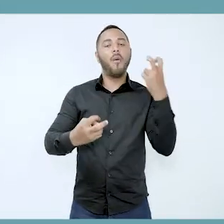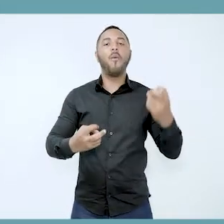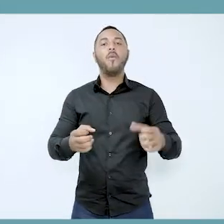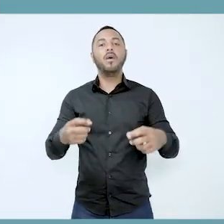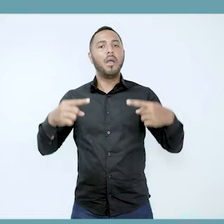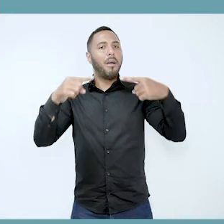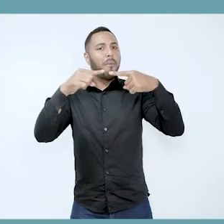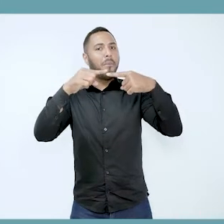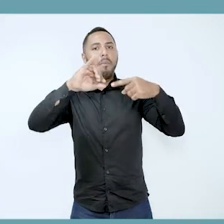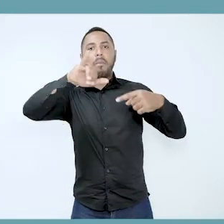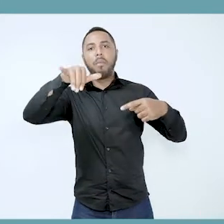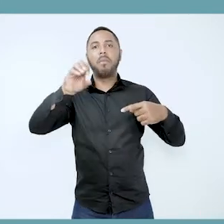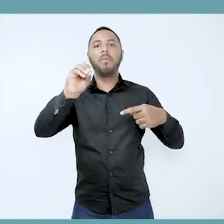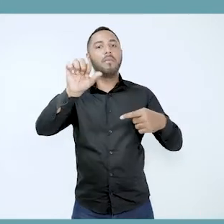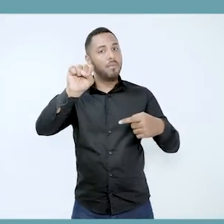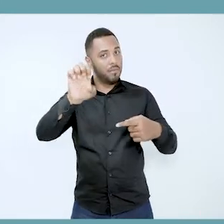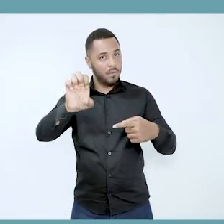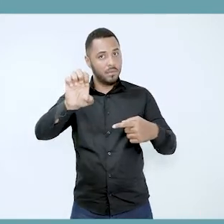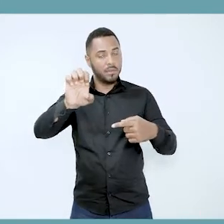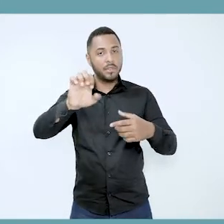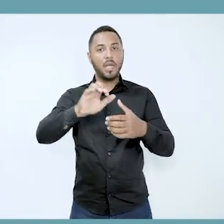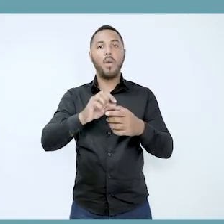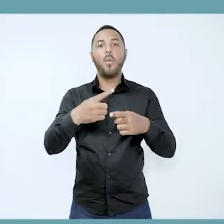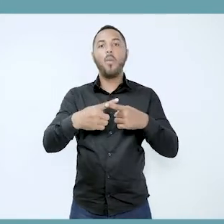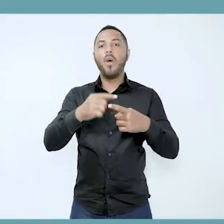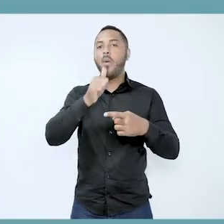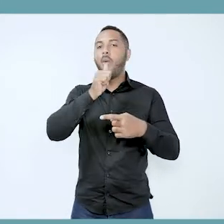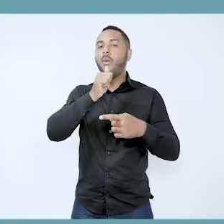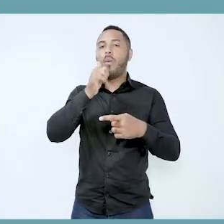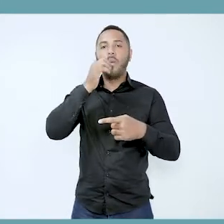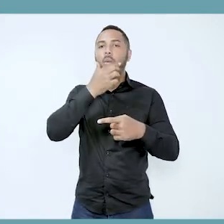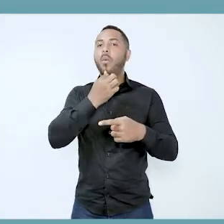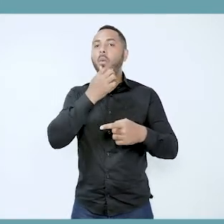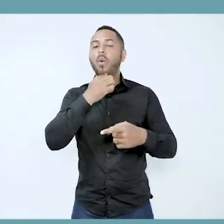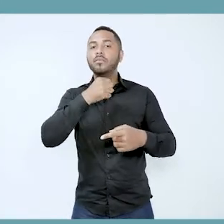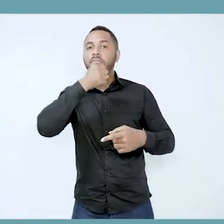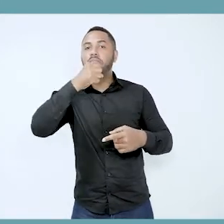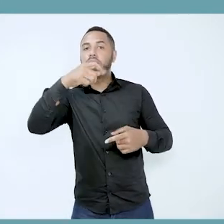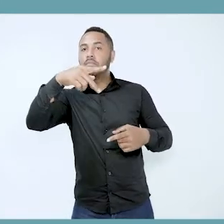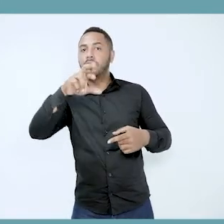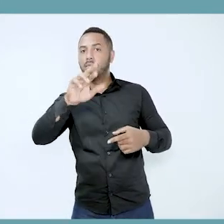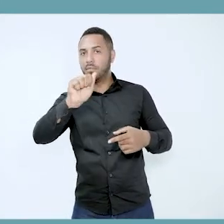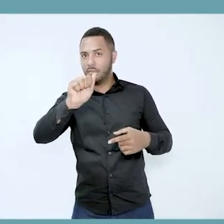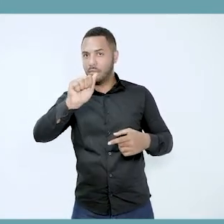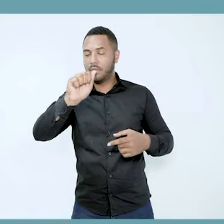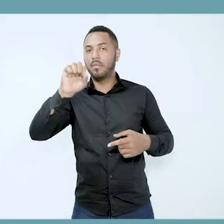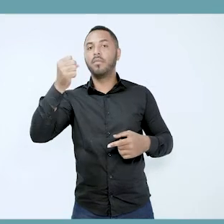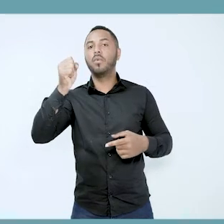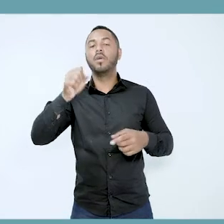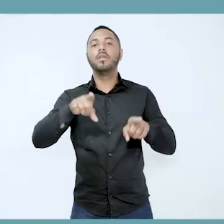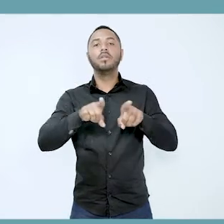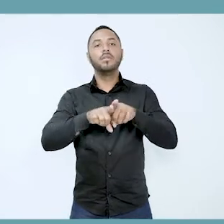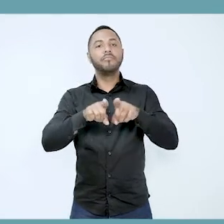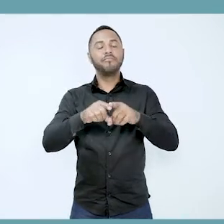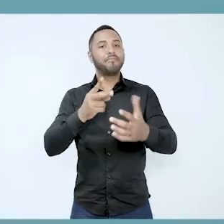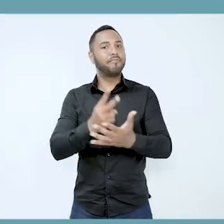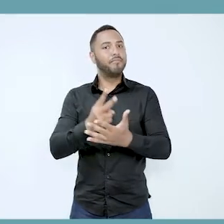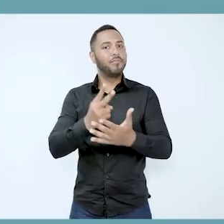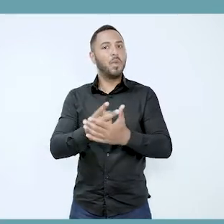de José Renato, o famoso locutor esportivo da PRA 8, e os gols,